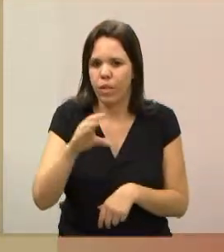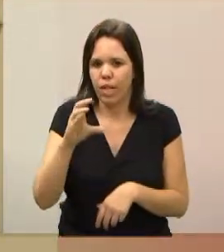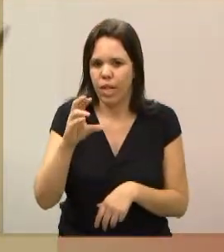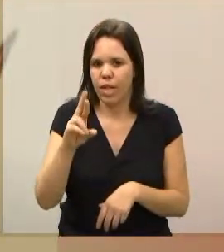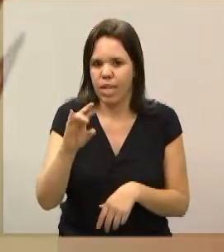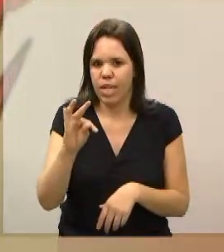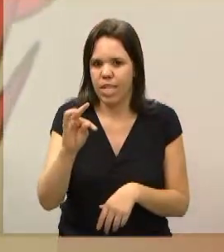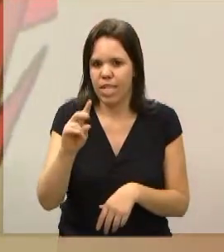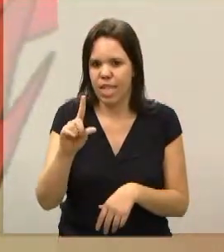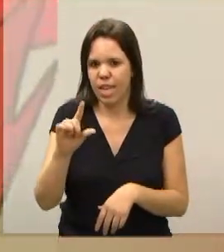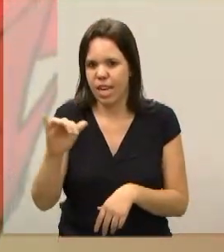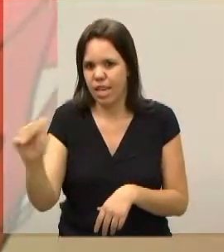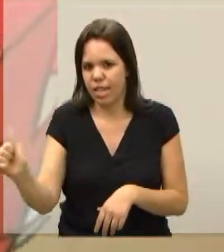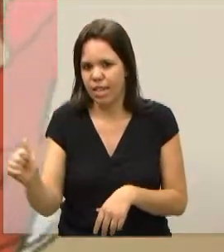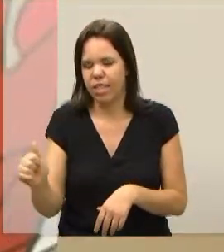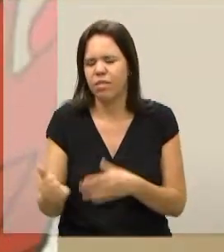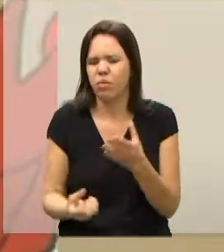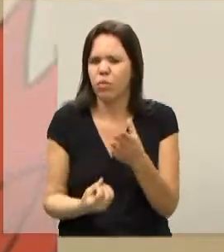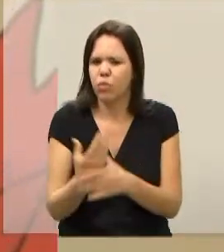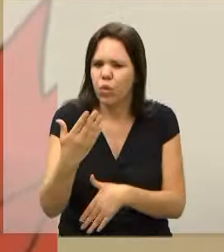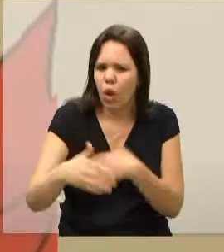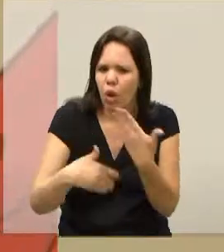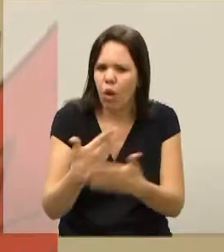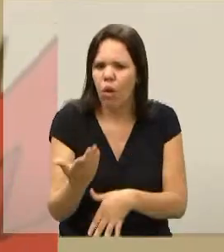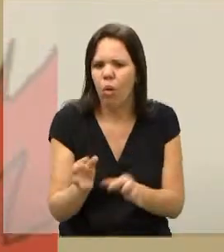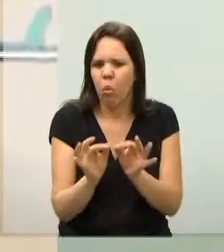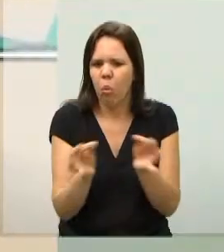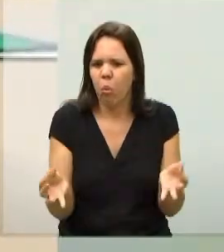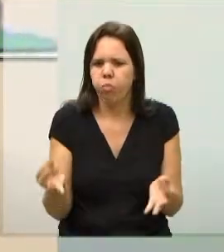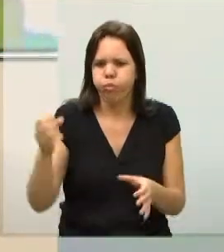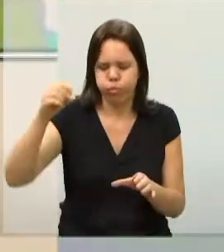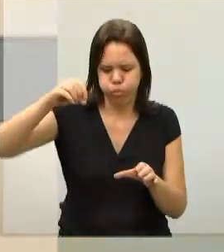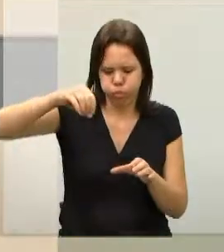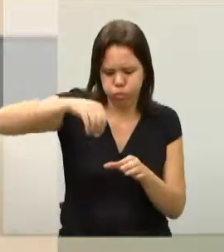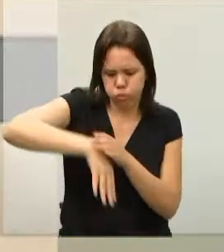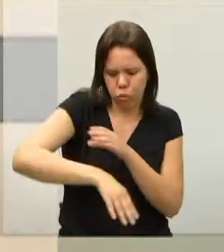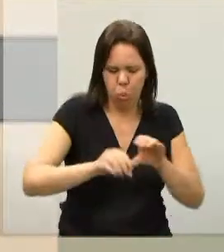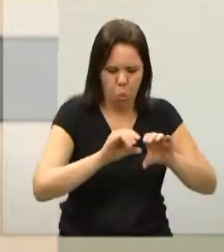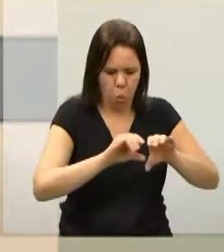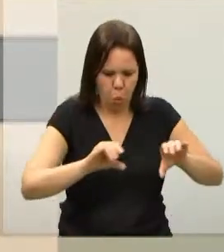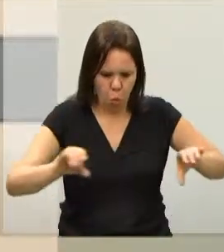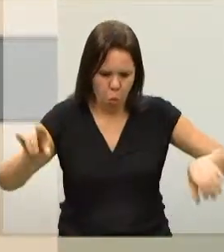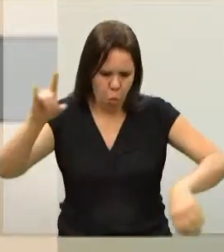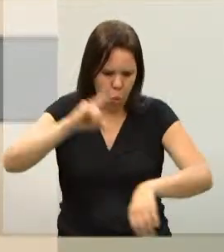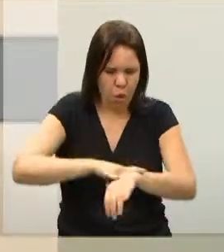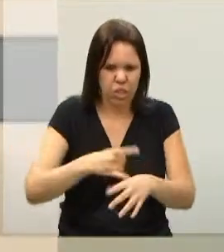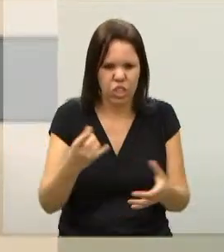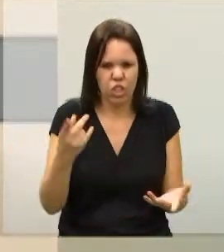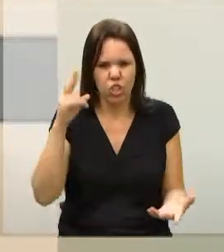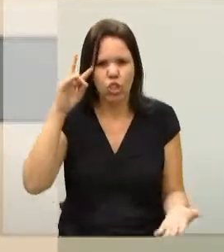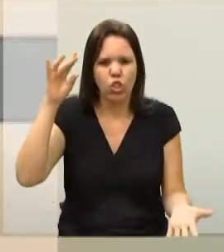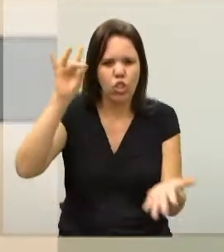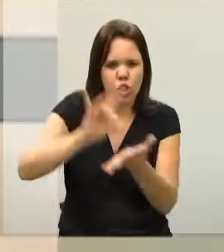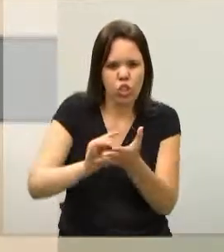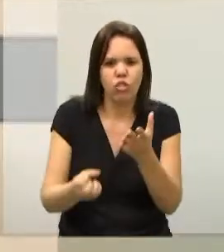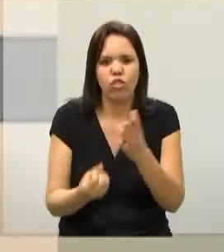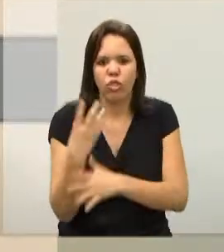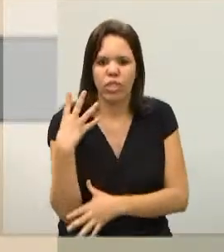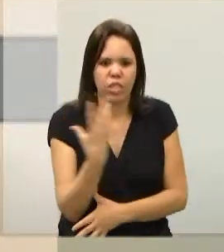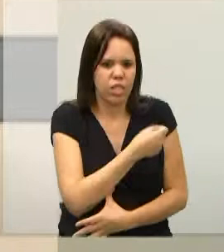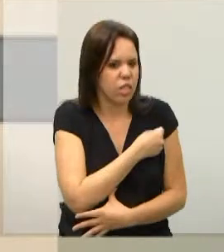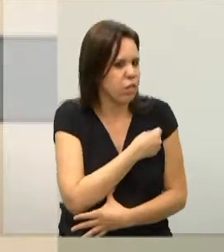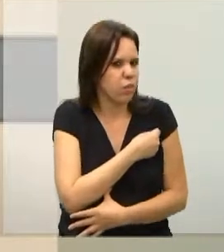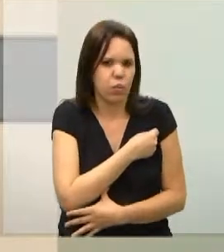certo dia torna-se borralheira ao cair no esgoto. Mas assim como na história original, cristalina é salva, e não por